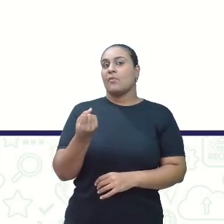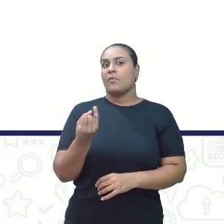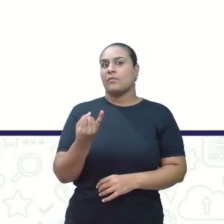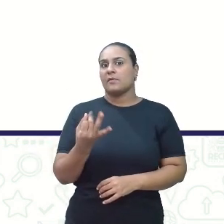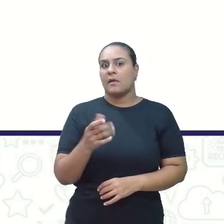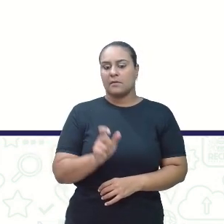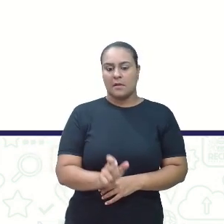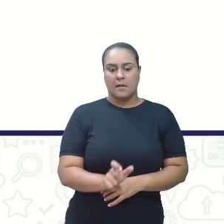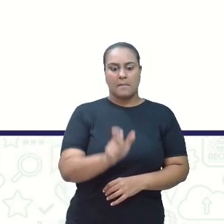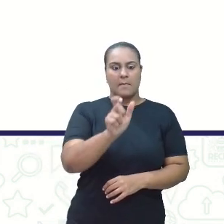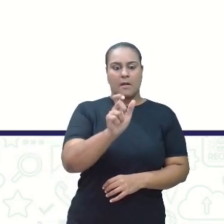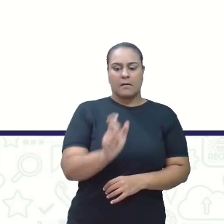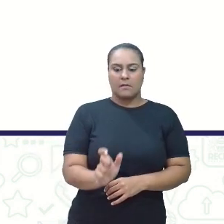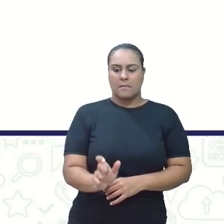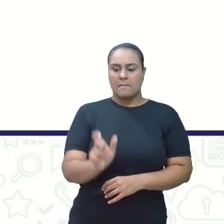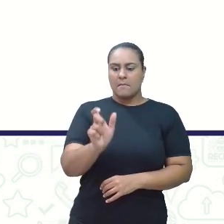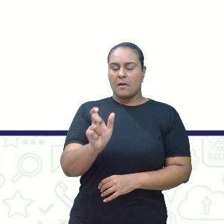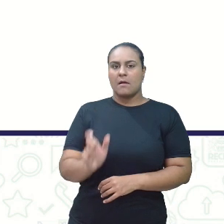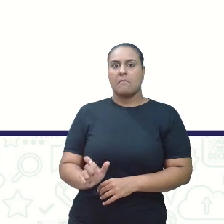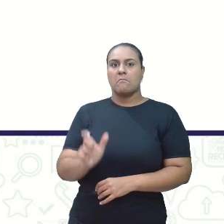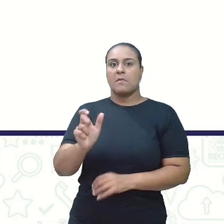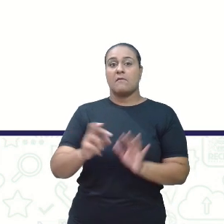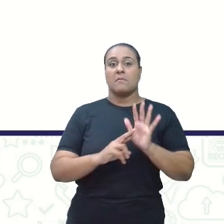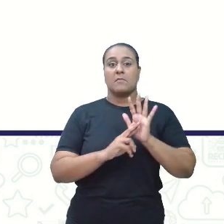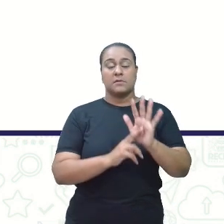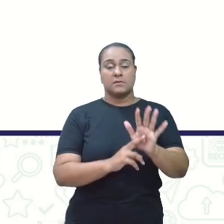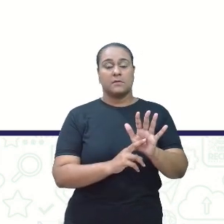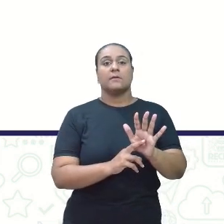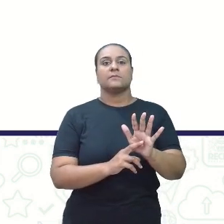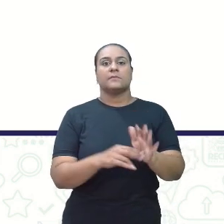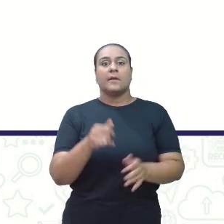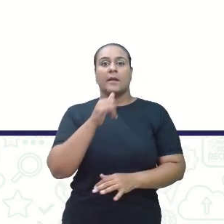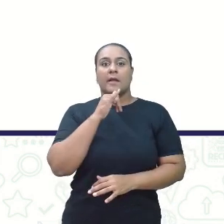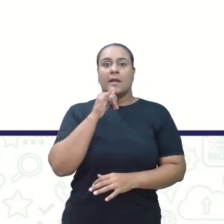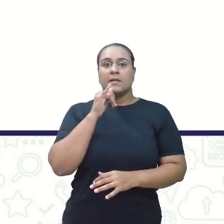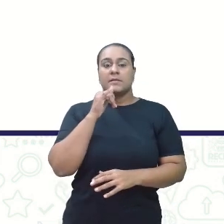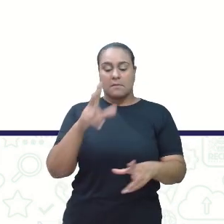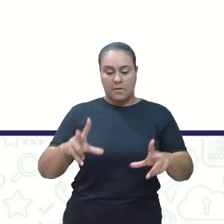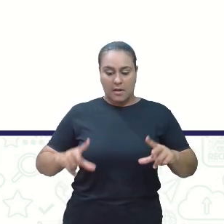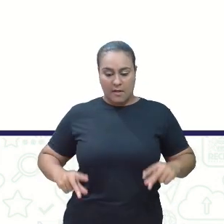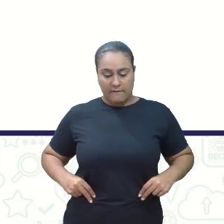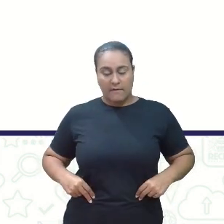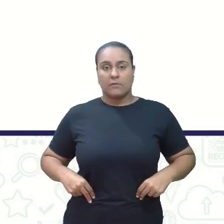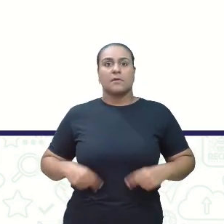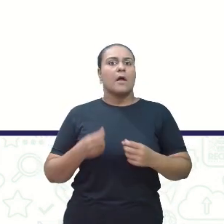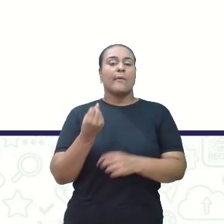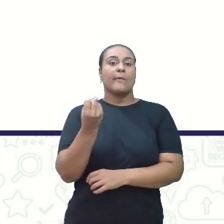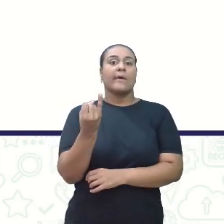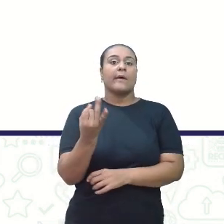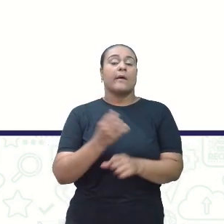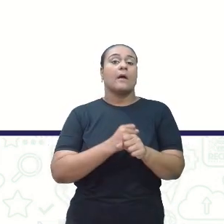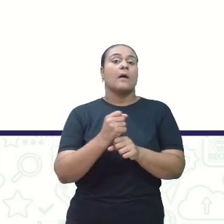barra alcança de altura, que vai representar, por exemplo, aqui na fralda, quantidade de anos que ela demora para se decompor. Então, aqui está